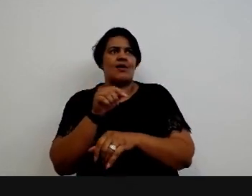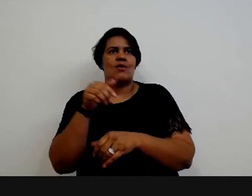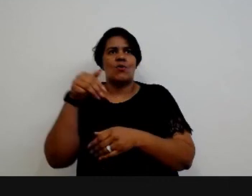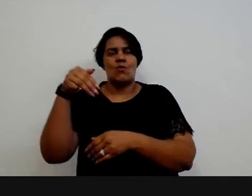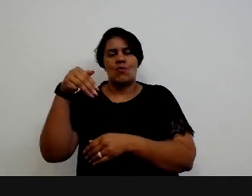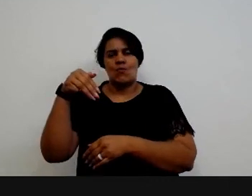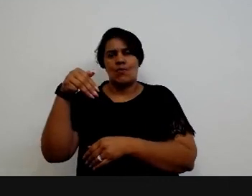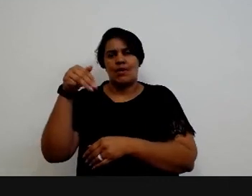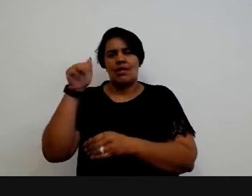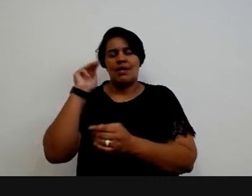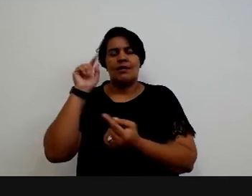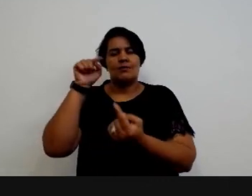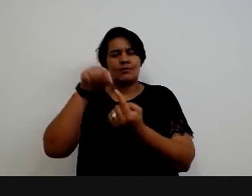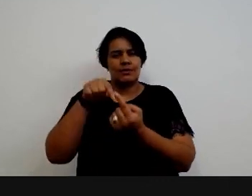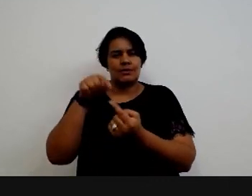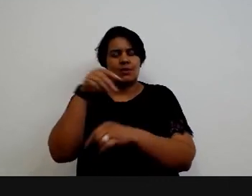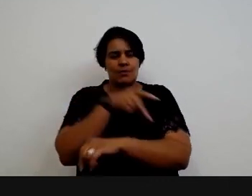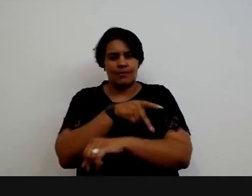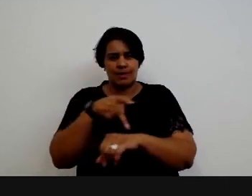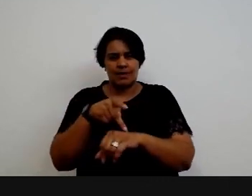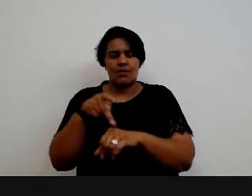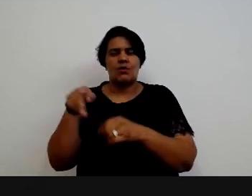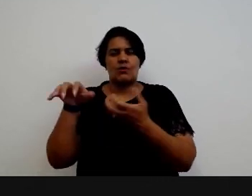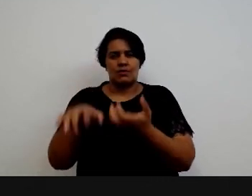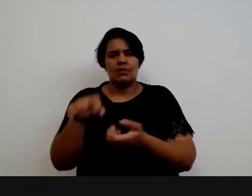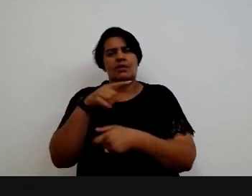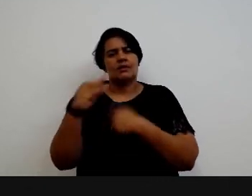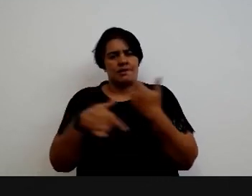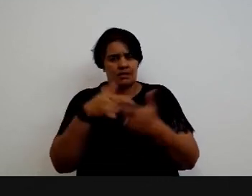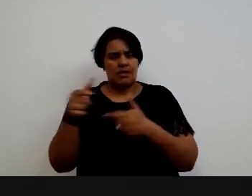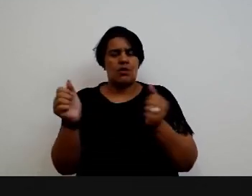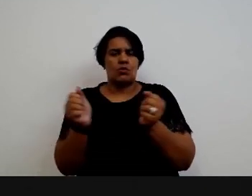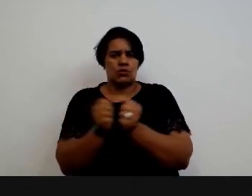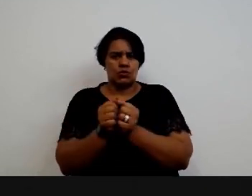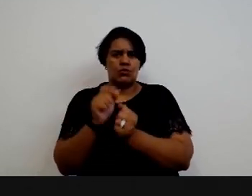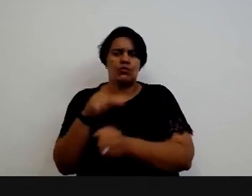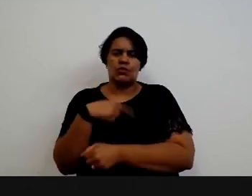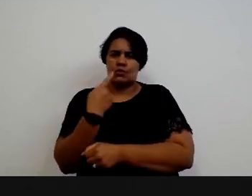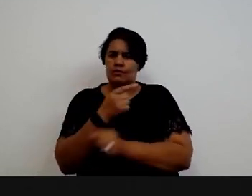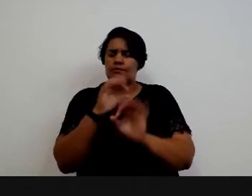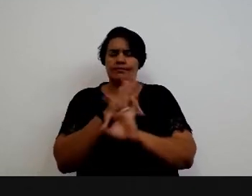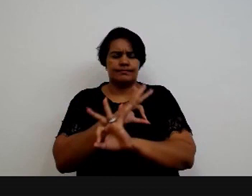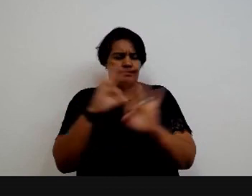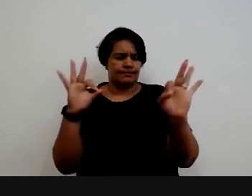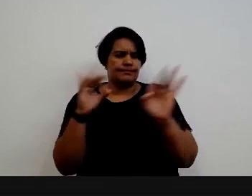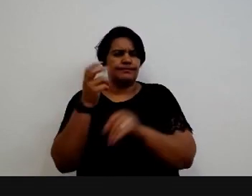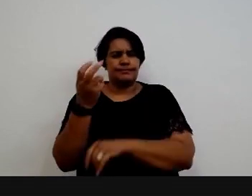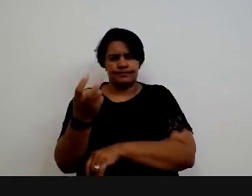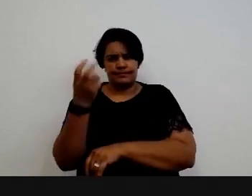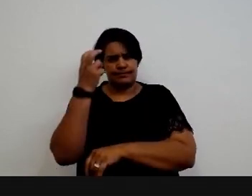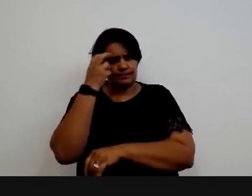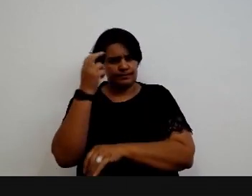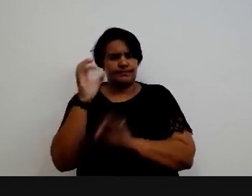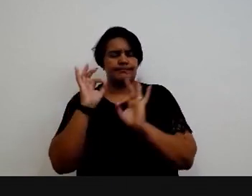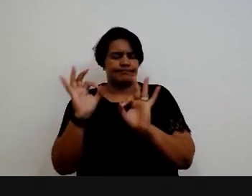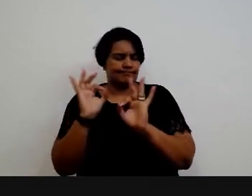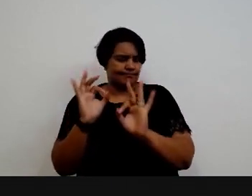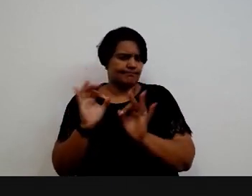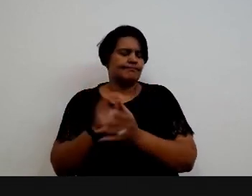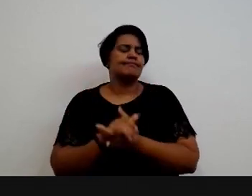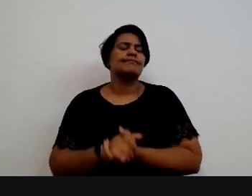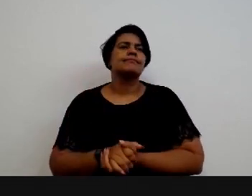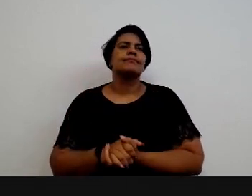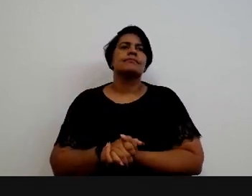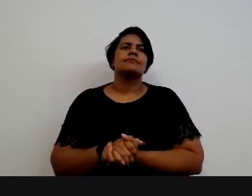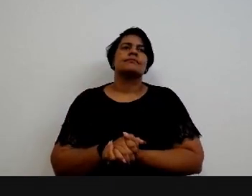no Parlamento, uma pessoa que trabalhou na nossa equipe também, uma pessoa incrível, assim, muito inteligente, muito dinâmica,